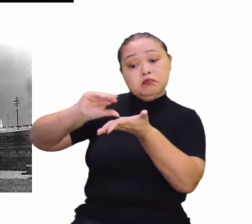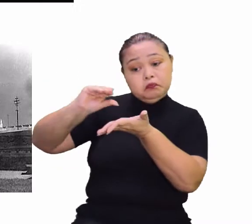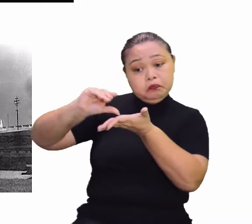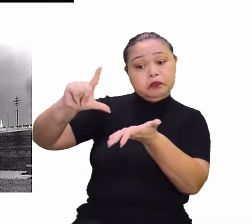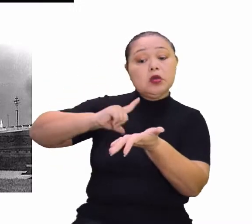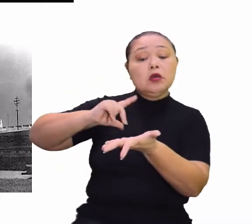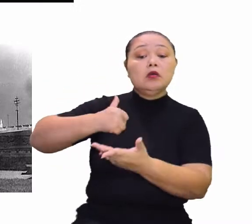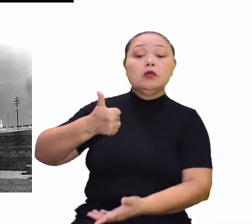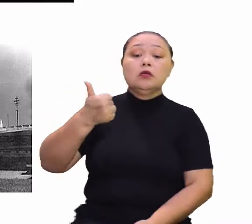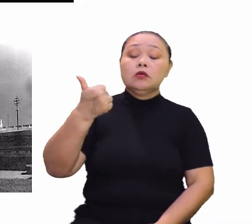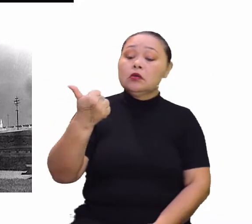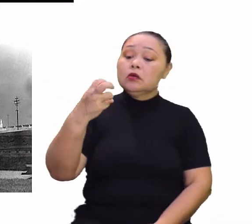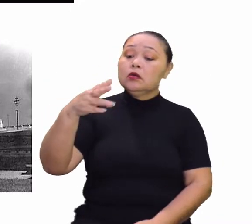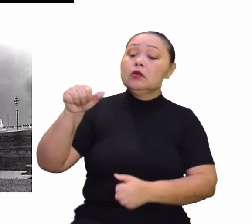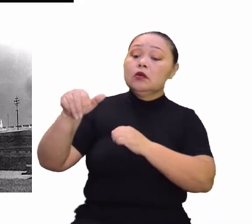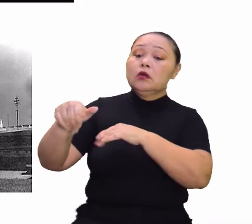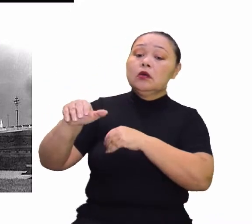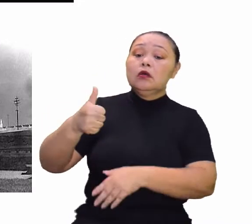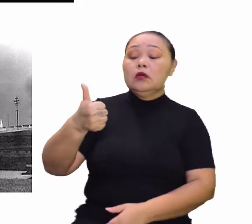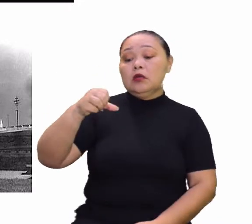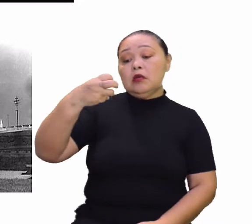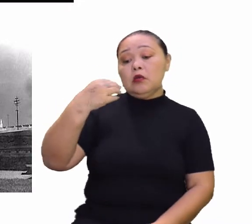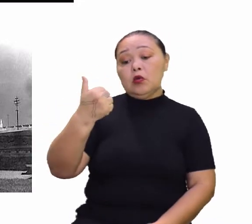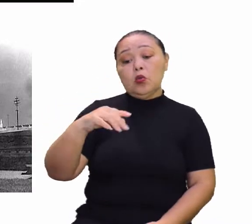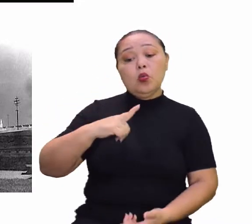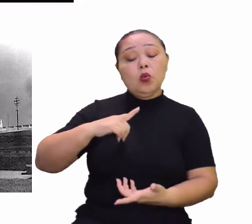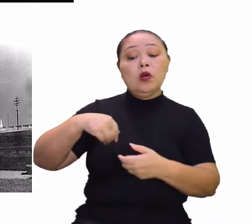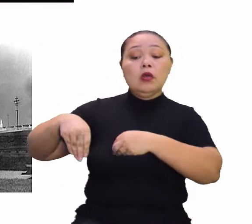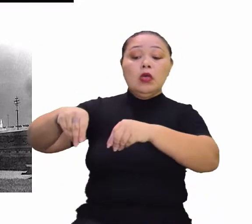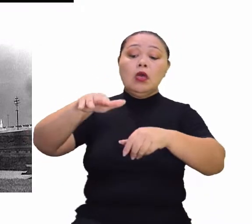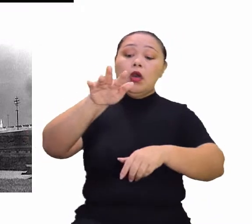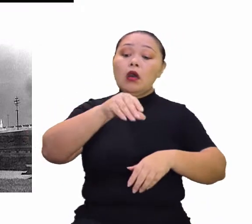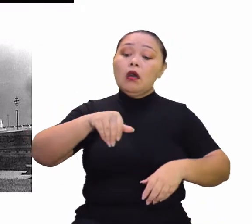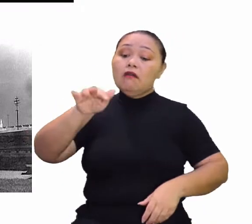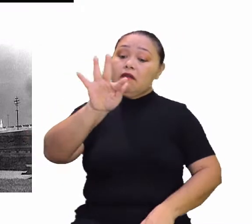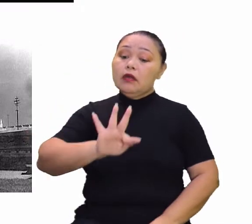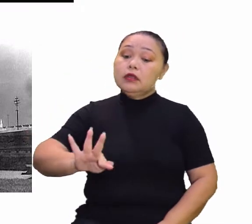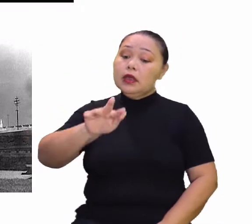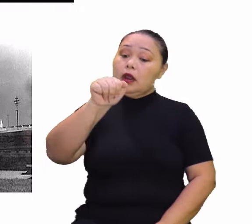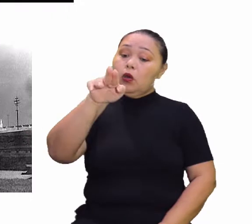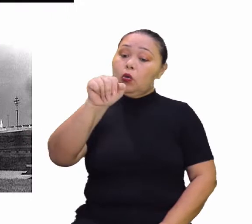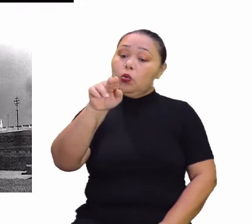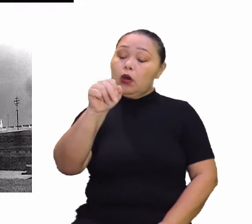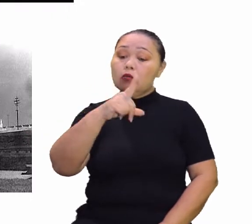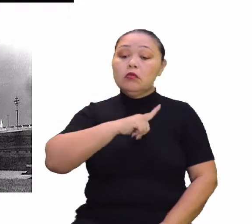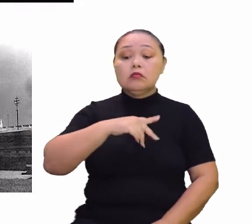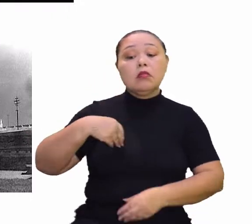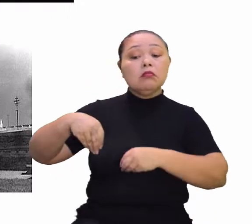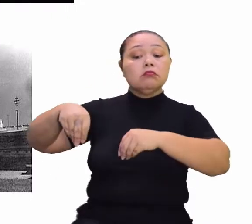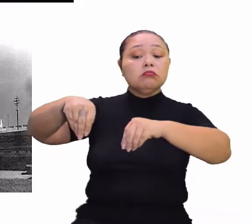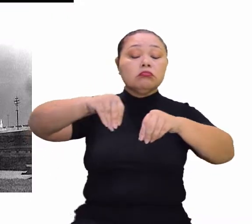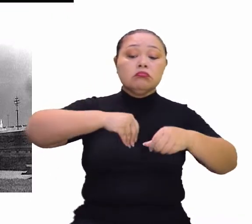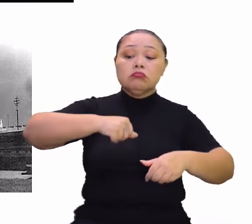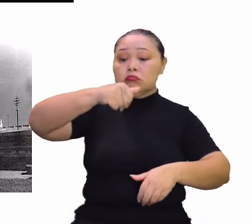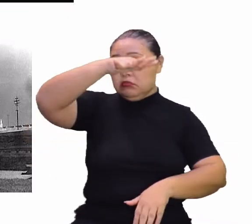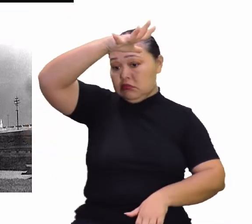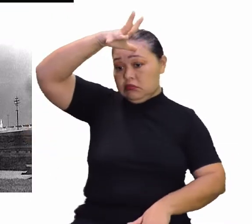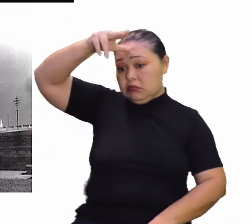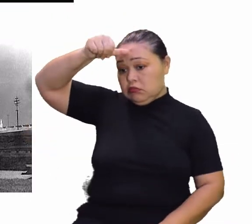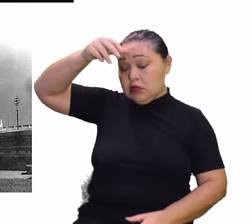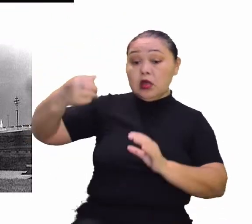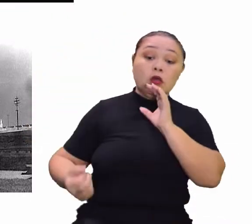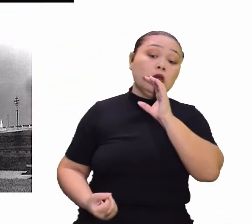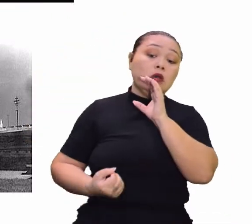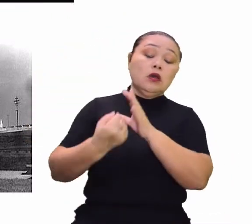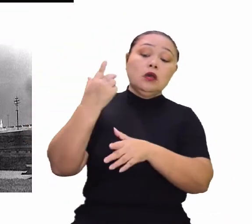também que em 13 de setembro de 43 foi criado o Território Federal do Guaporé, com terras do Amazonas e